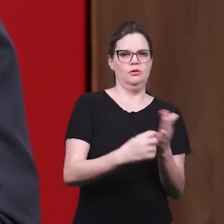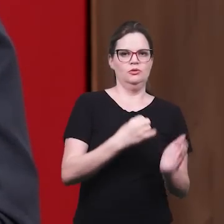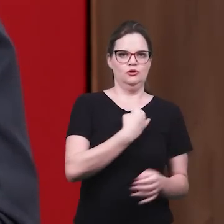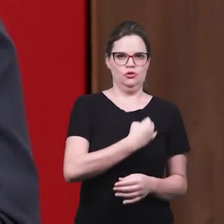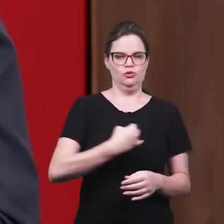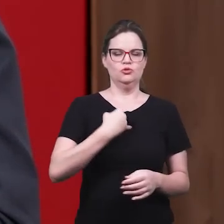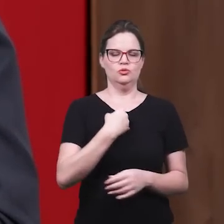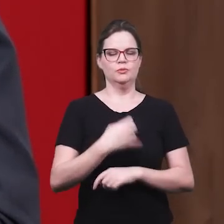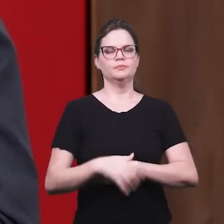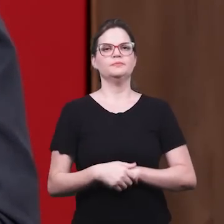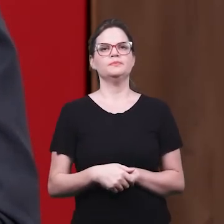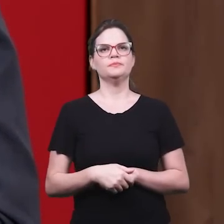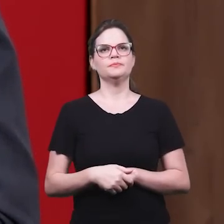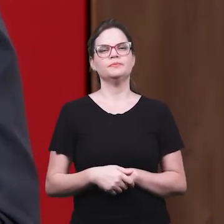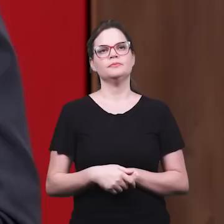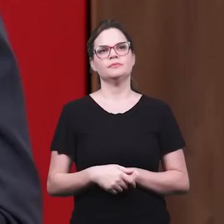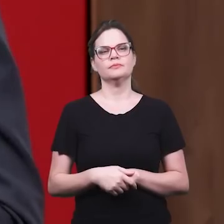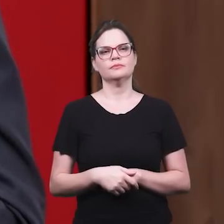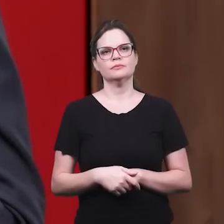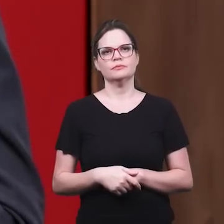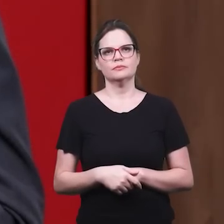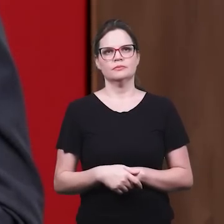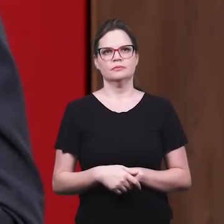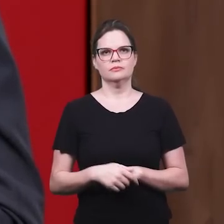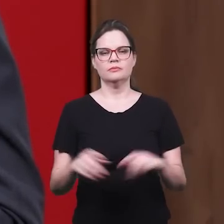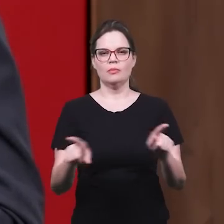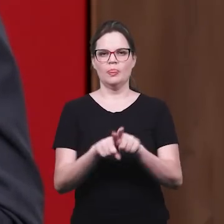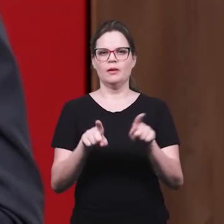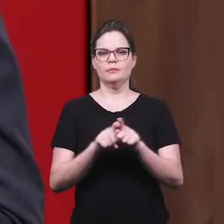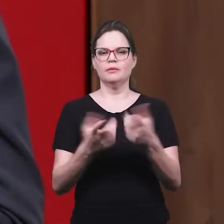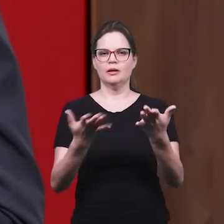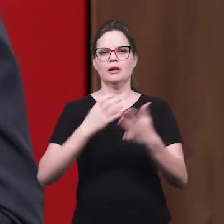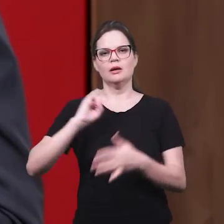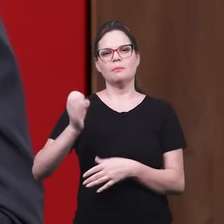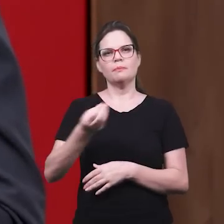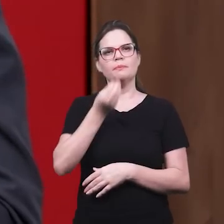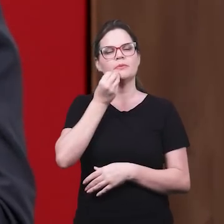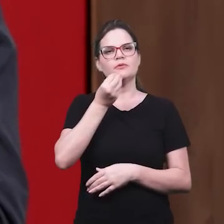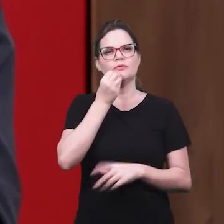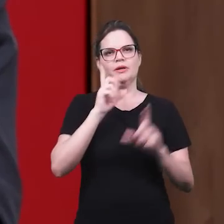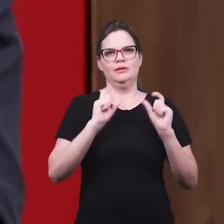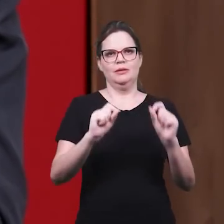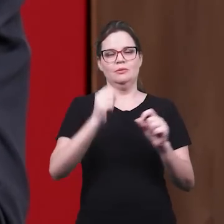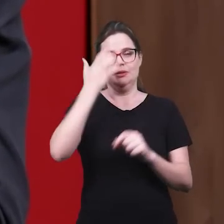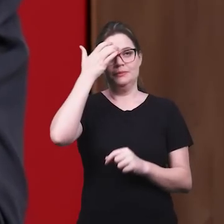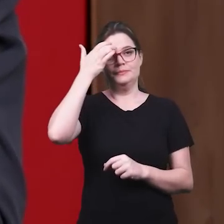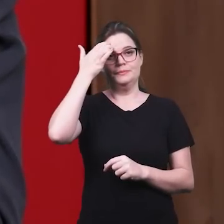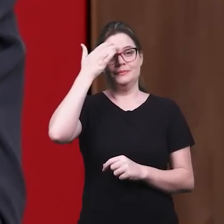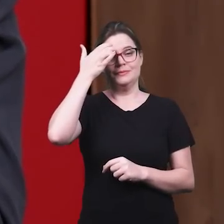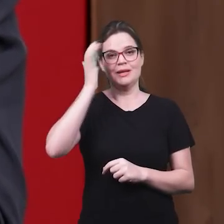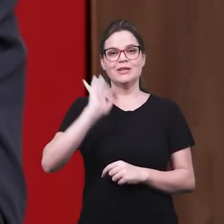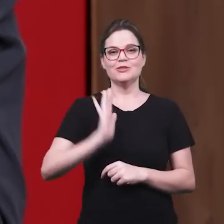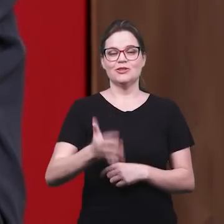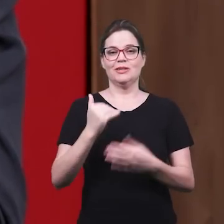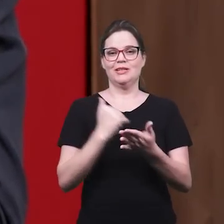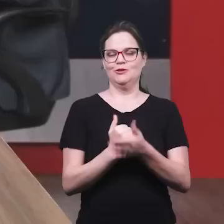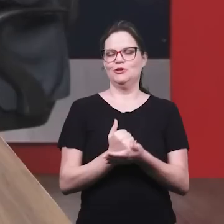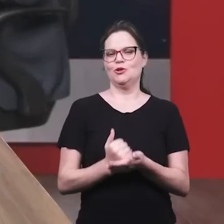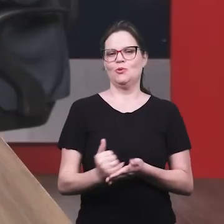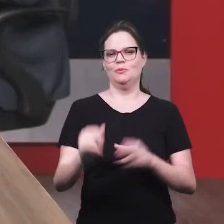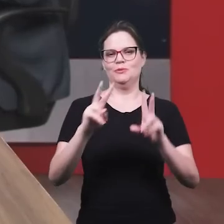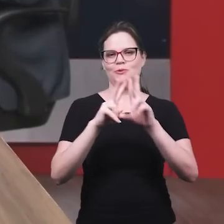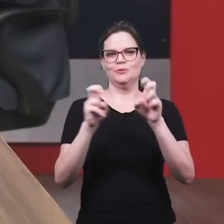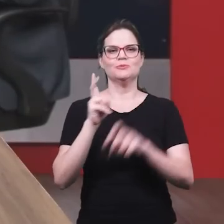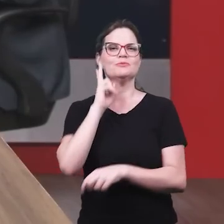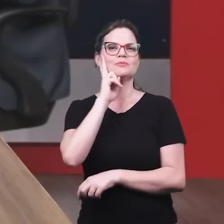muitas oportunidades. Ao mesmo tempo, gostaria de aproveitar a oportunidade, já que nós entramos aqui no aspecto do